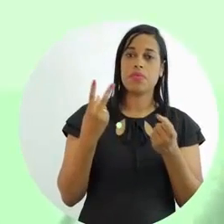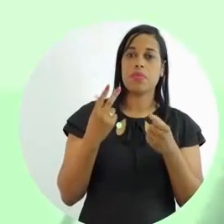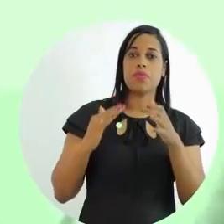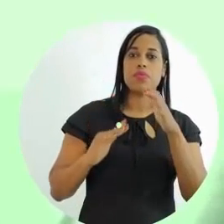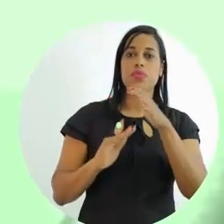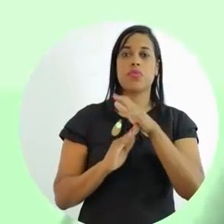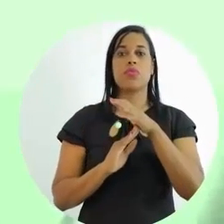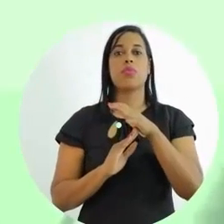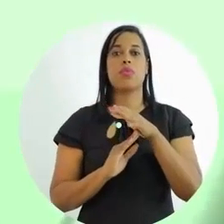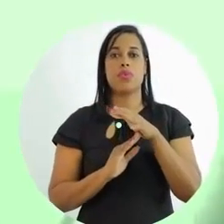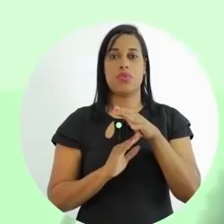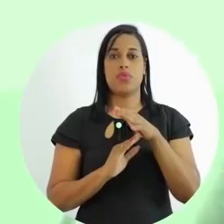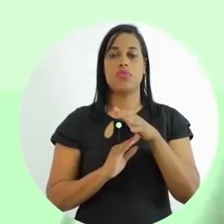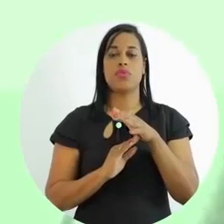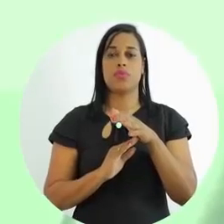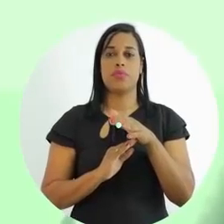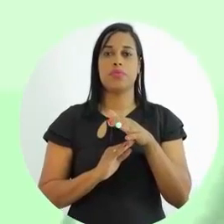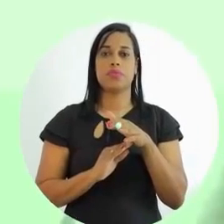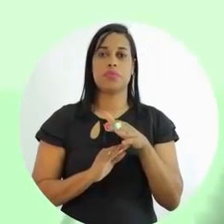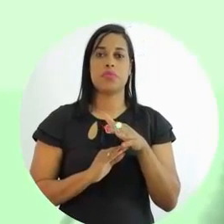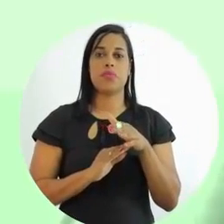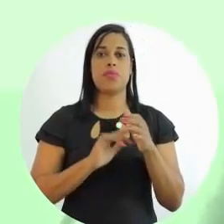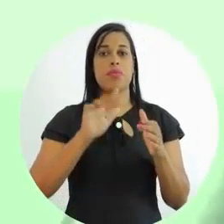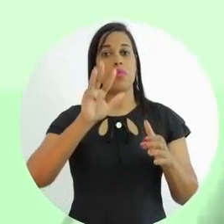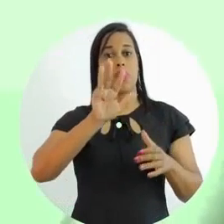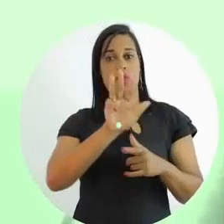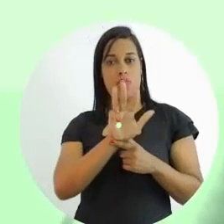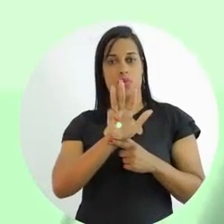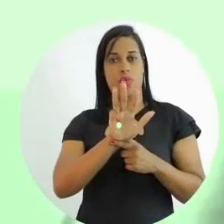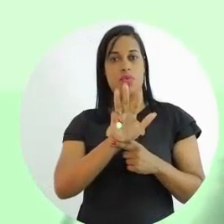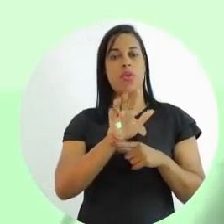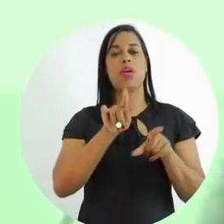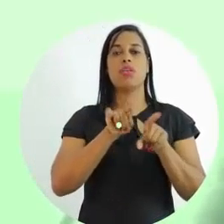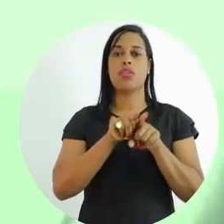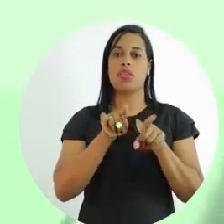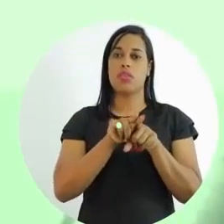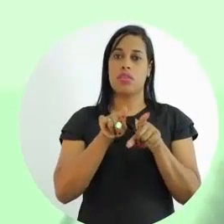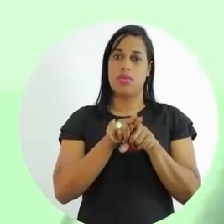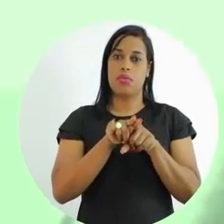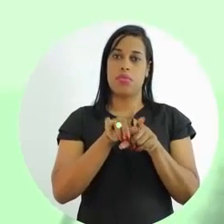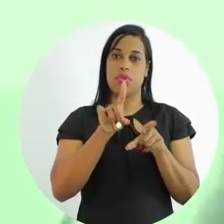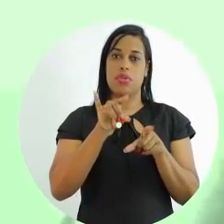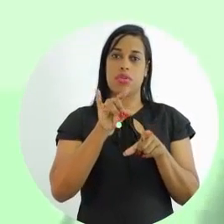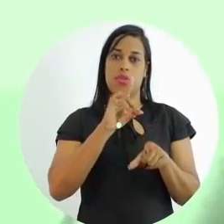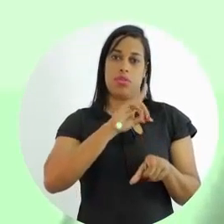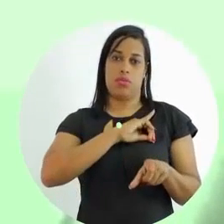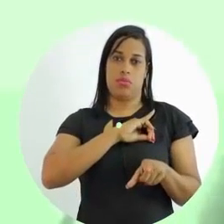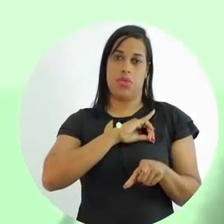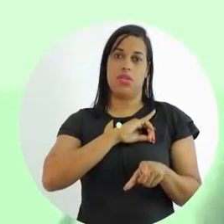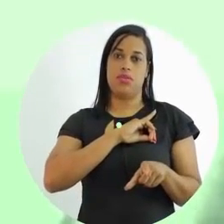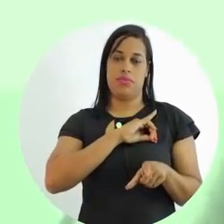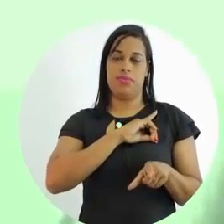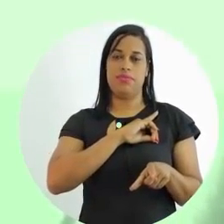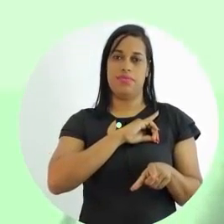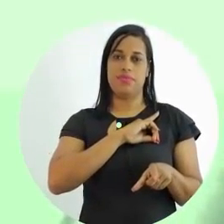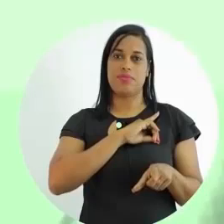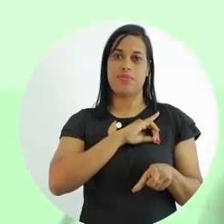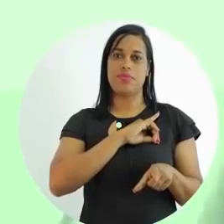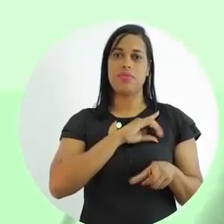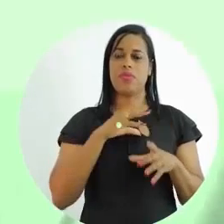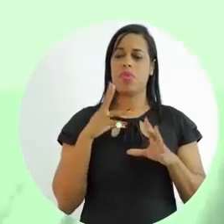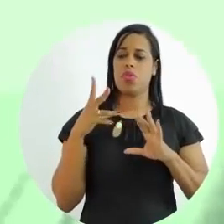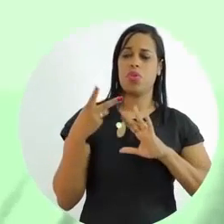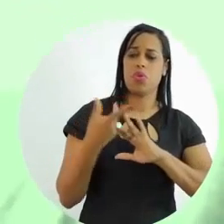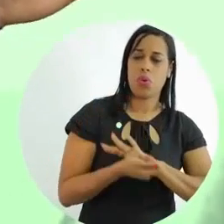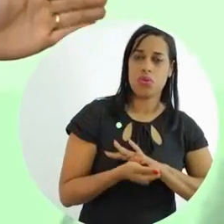últimos presidentes, Luiz Inácio Lula da Silva e Dilma Rousseff. Então, ao longo de